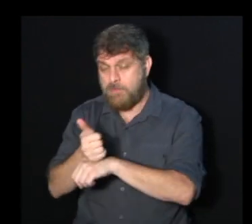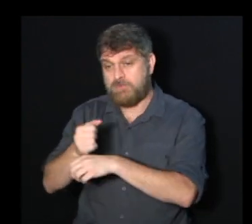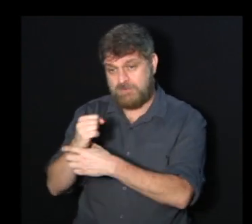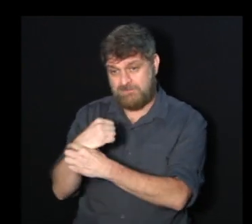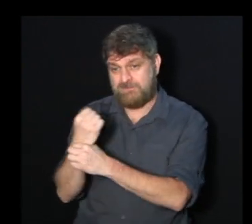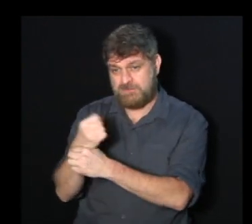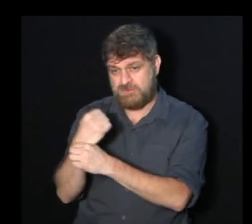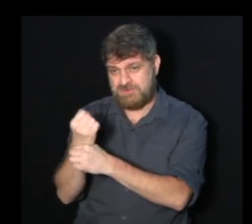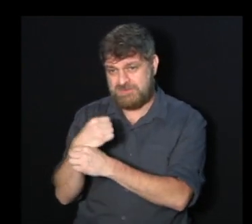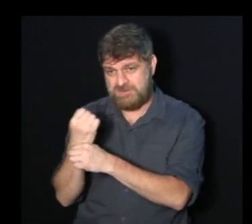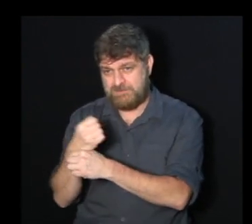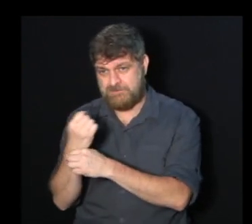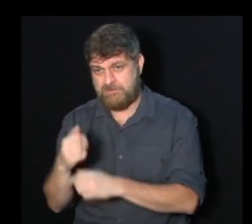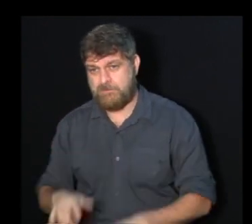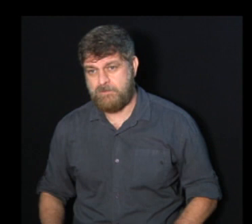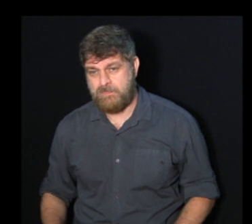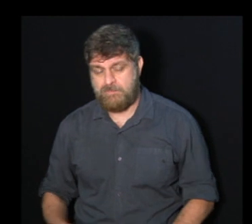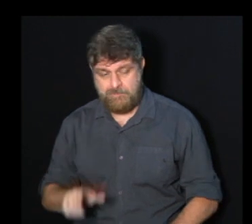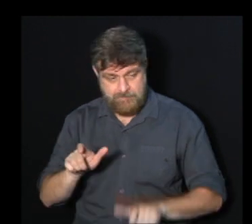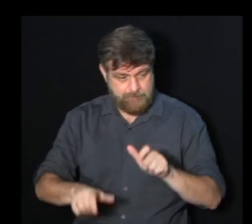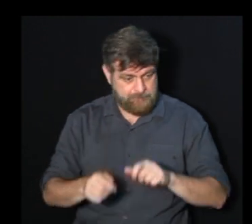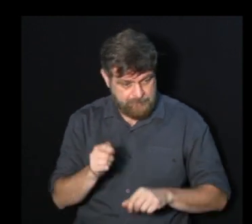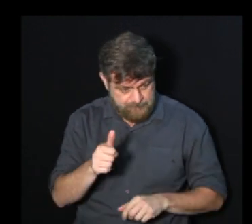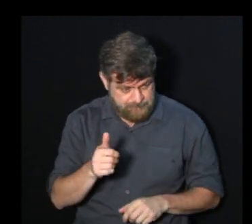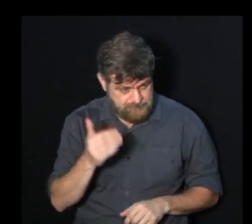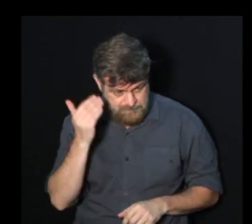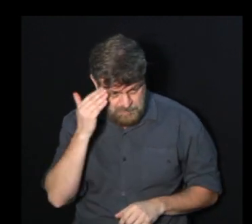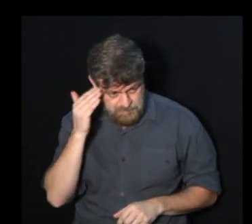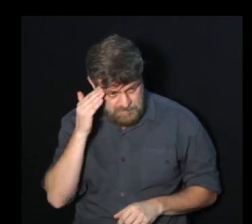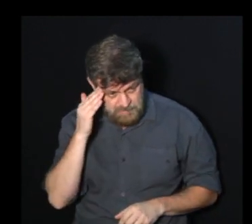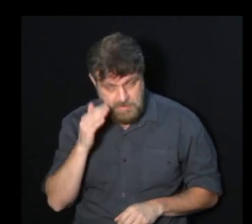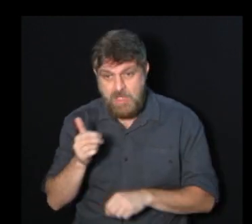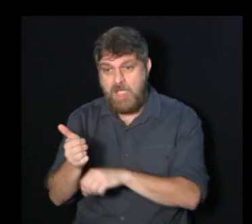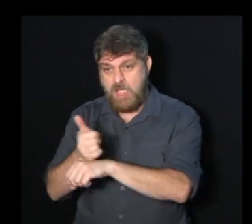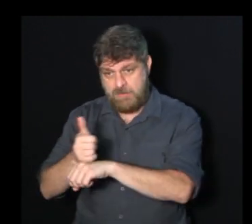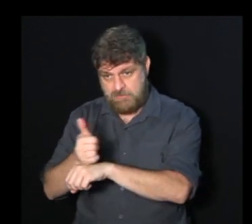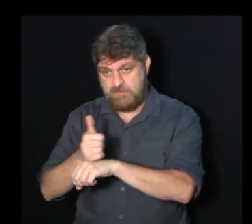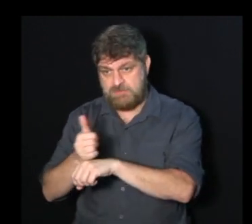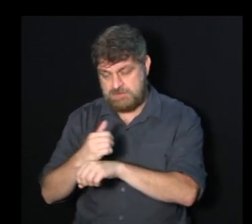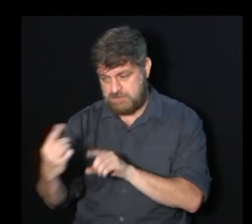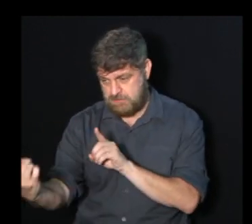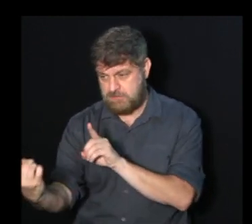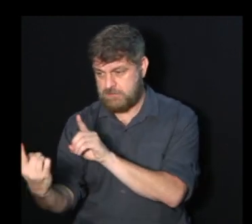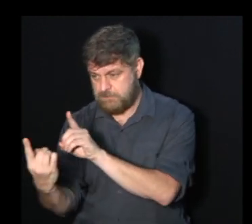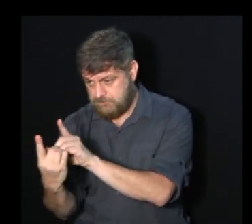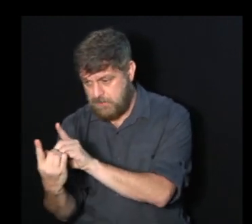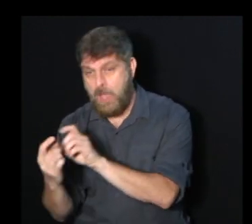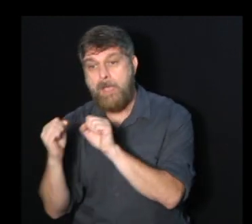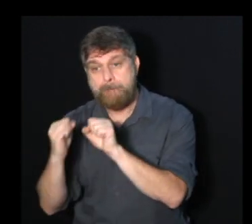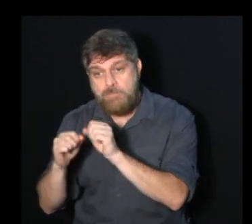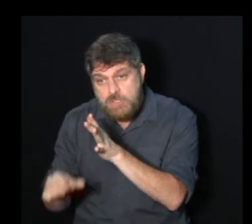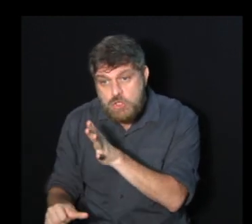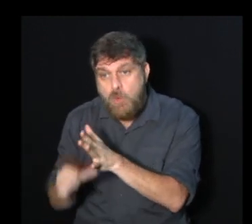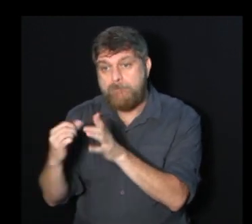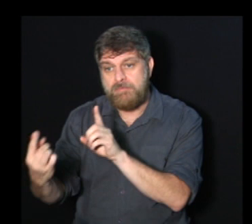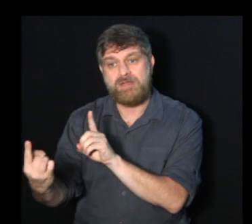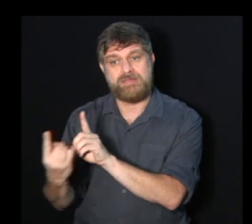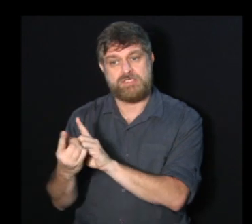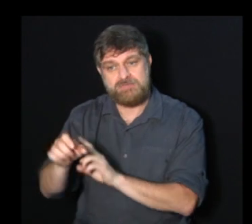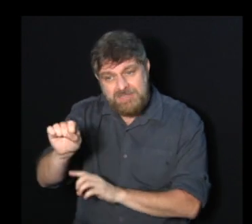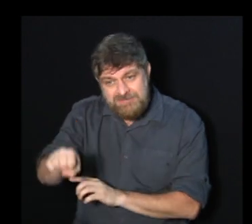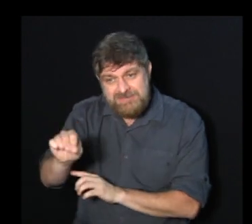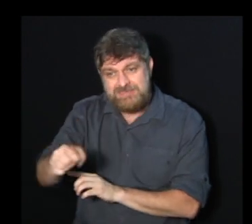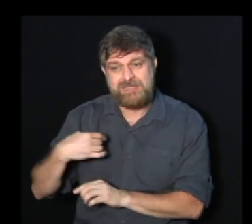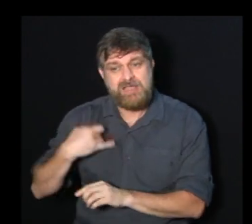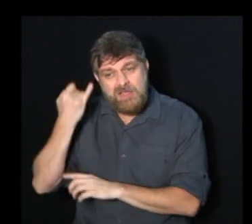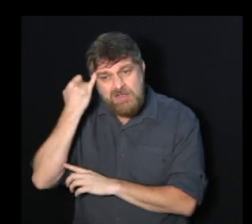que poucos sabem, mas a nossa profissão é uma profissão de primeiro atendimento. Então, assim, a gente pode fazer um primeiro atendimento, sim, e a nossa